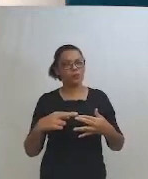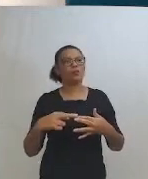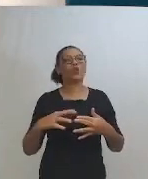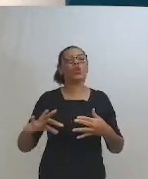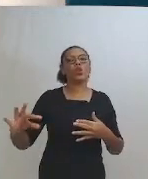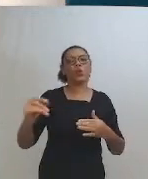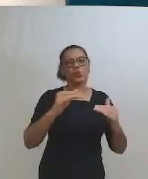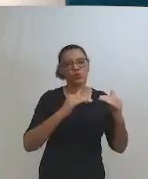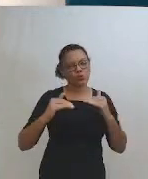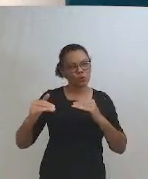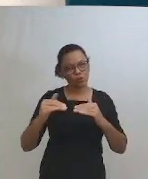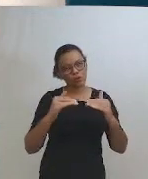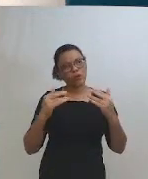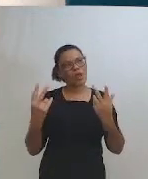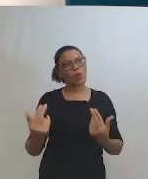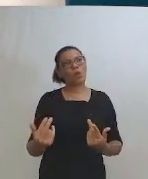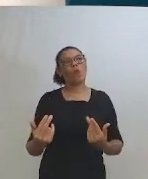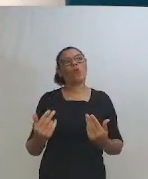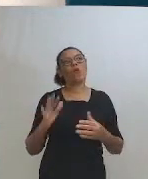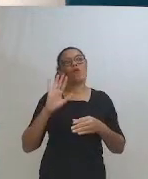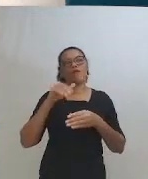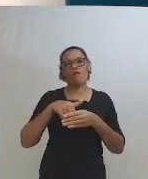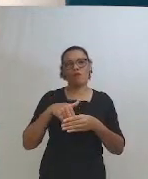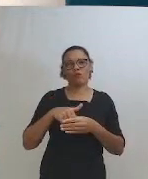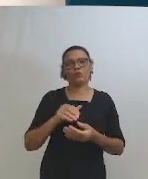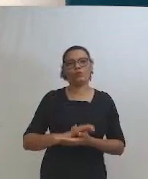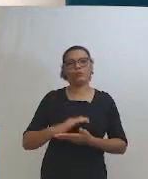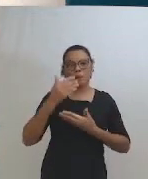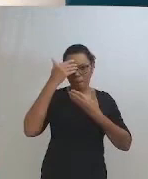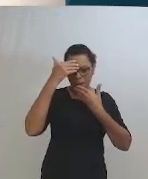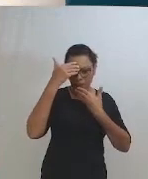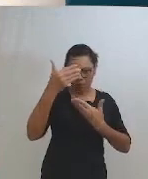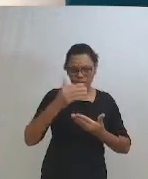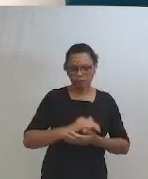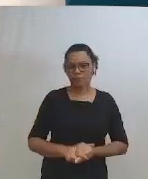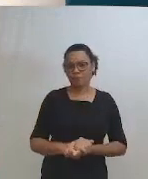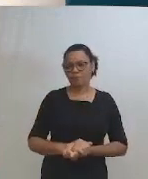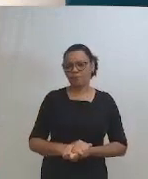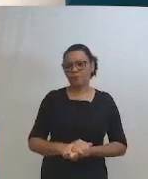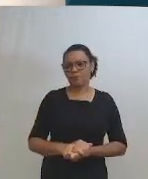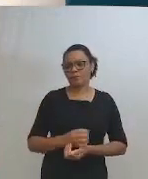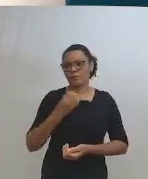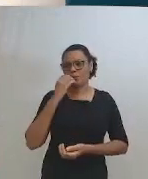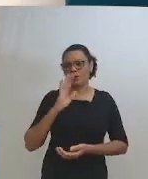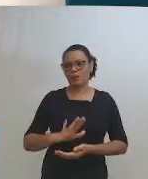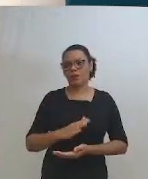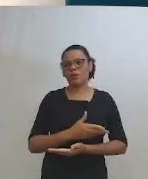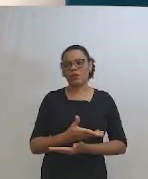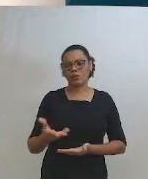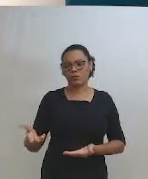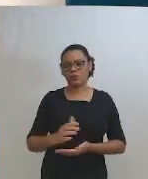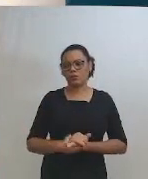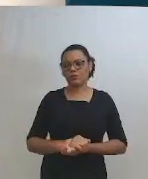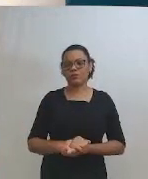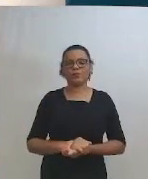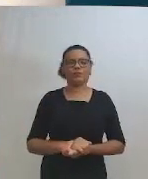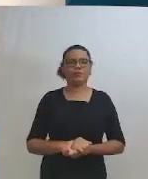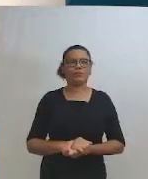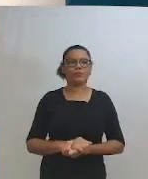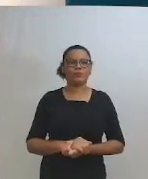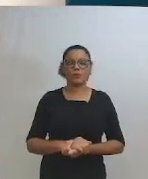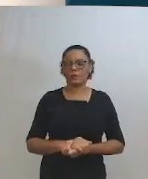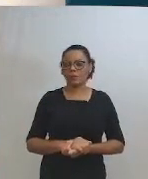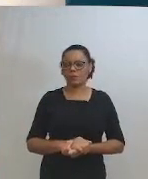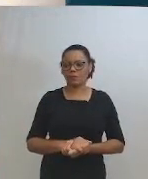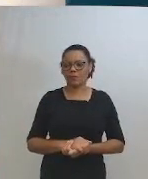do voto deste relator. Muito obrigado, doutor Leandro. Obrigado, boa tarde, excelência. Bom trabalho. Muito obrigado. De Saldanha,